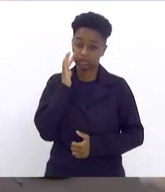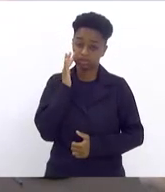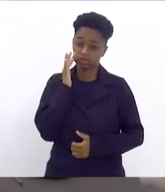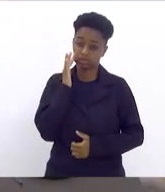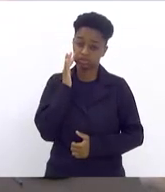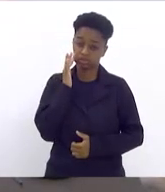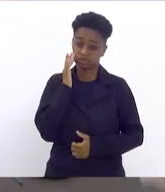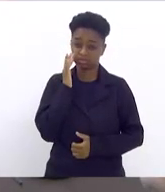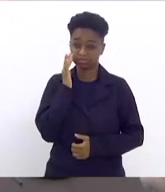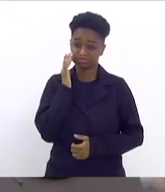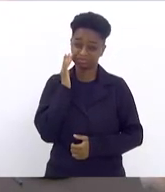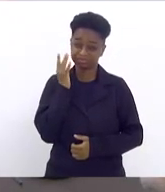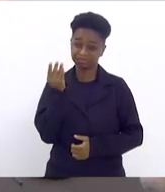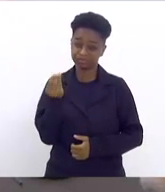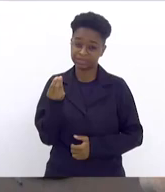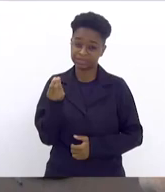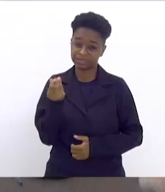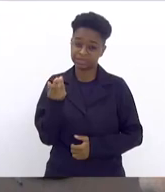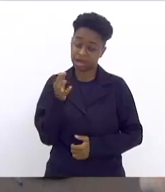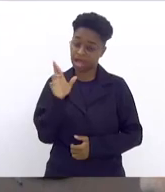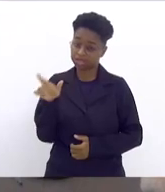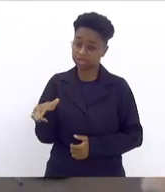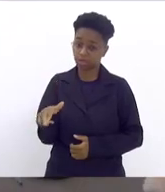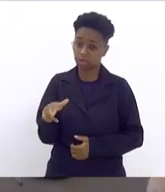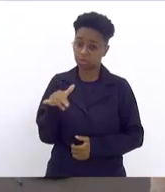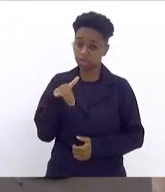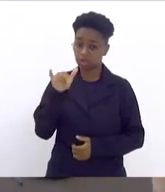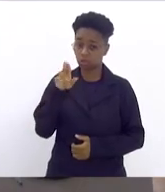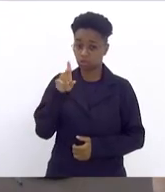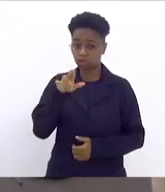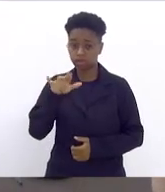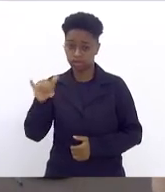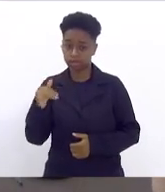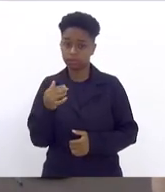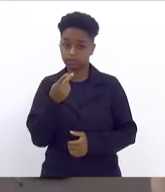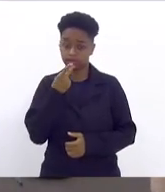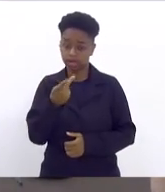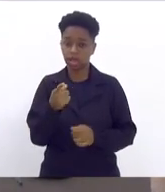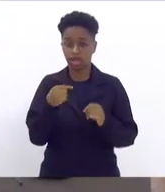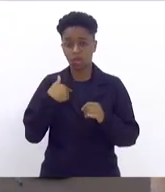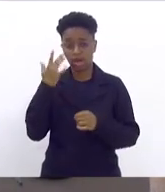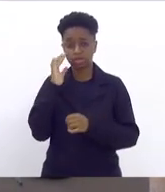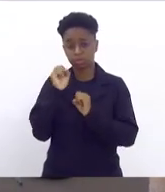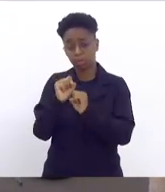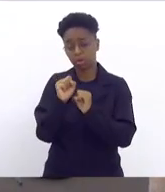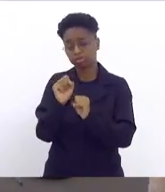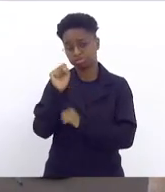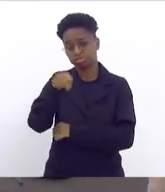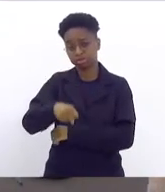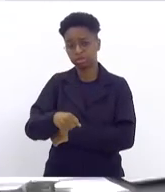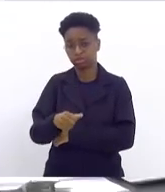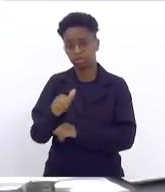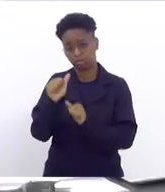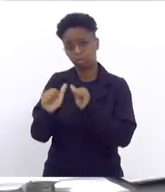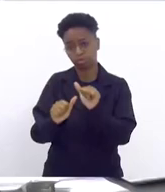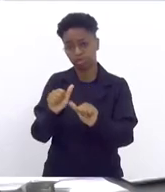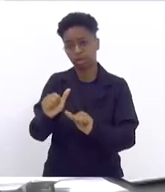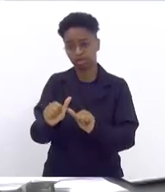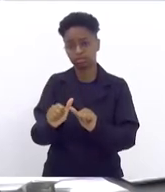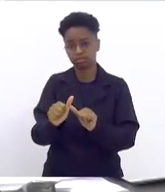que faz muita razão o que o deputado Iuri está colocando, e eu acho que a gente pode, então, alterar aqui